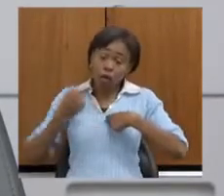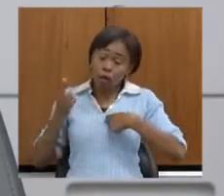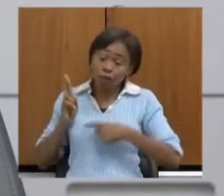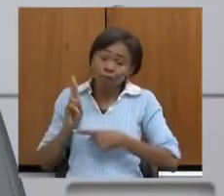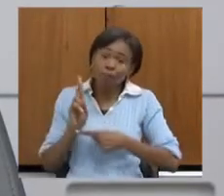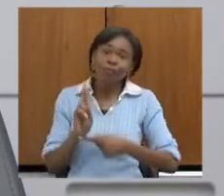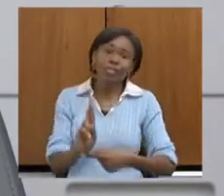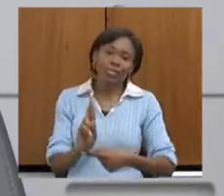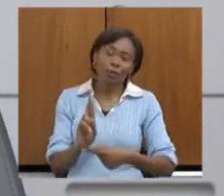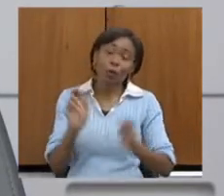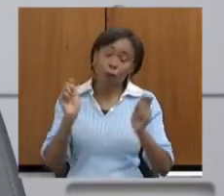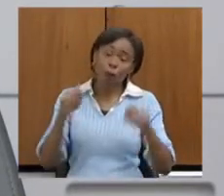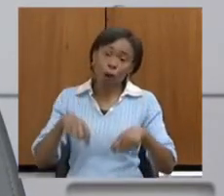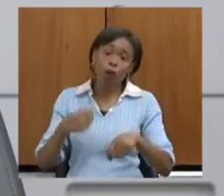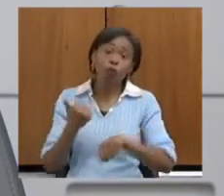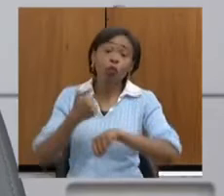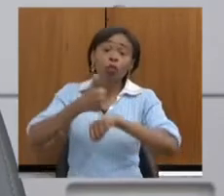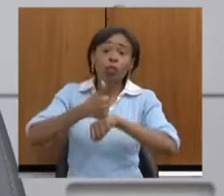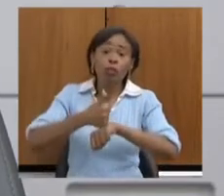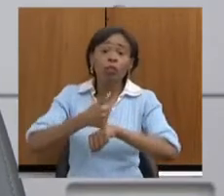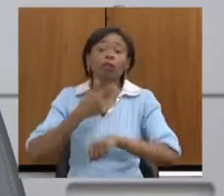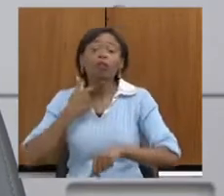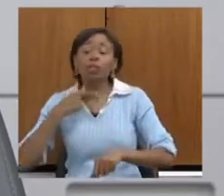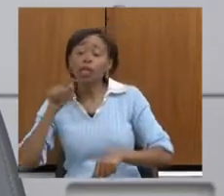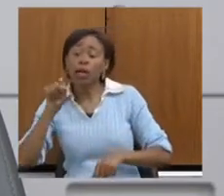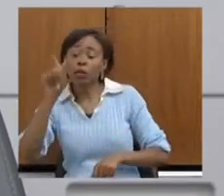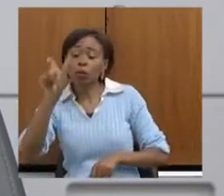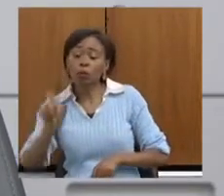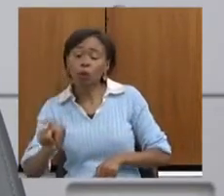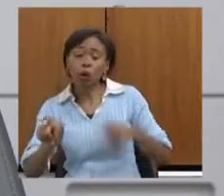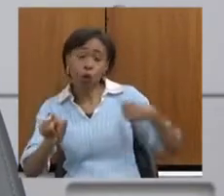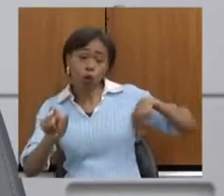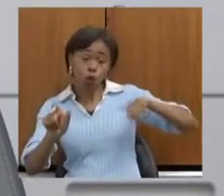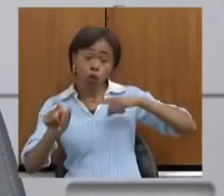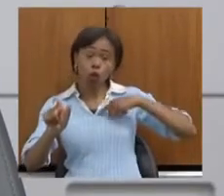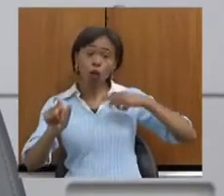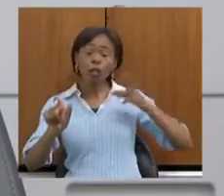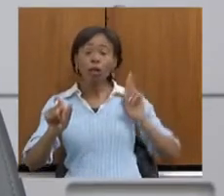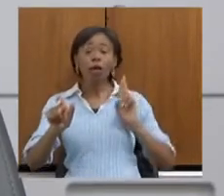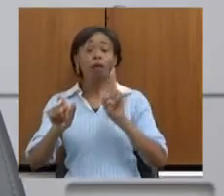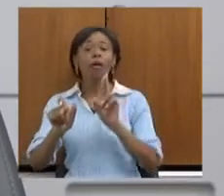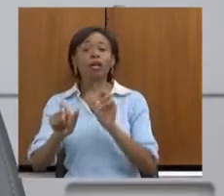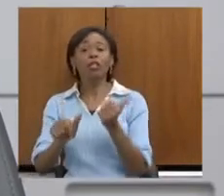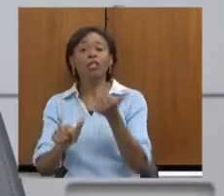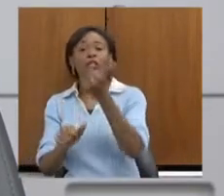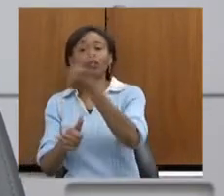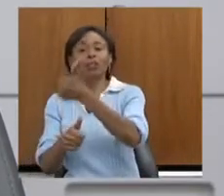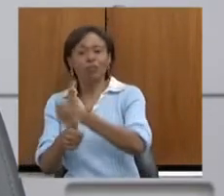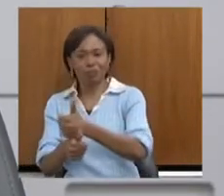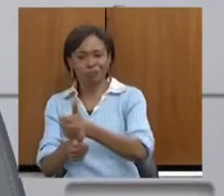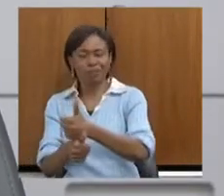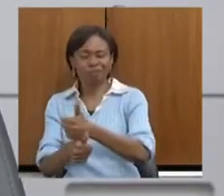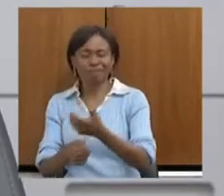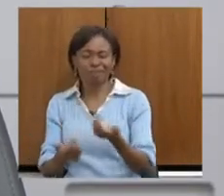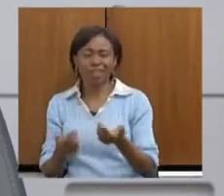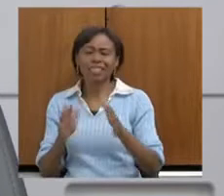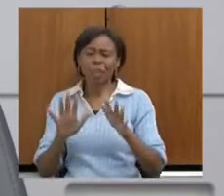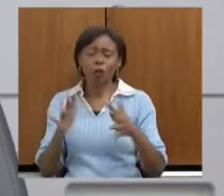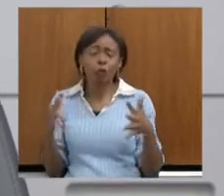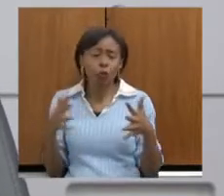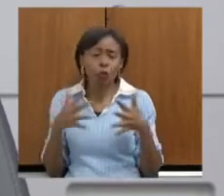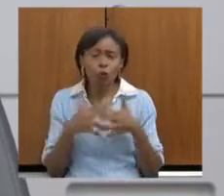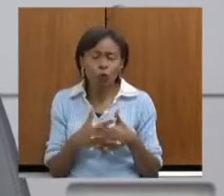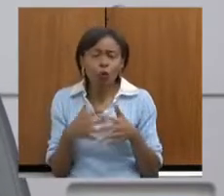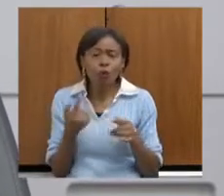democrático com a possibilidade de substituição da vontade daqueles que a gente representam talvez essa confusão confusão